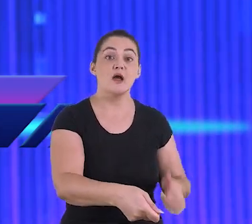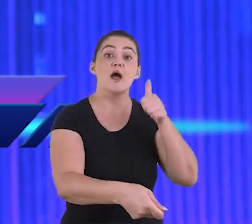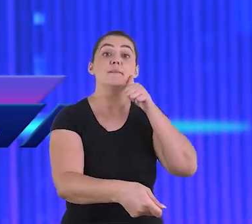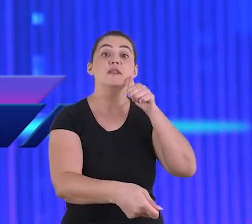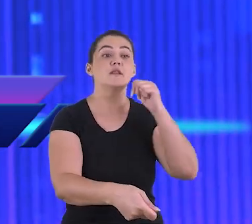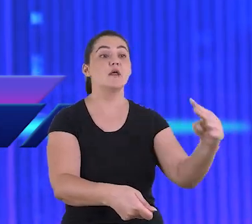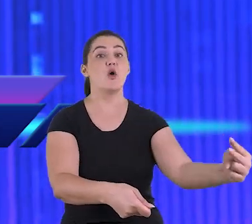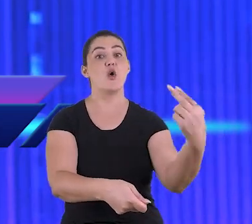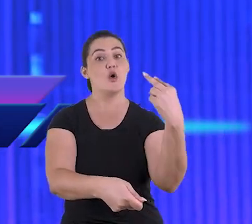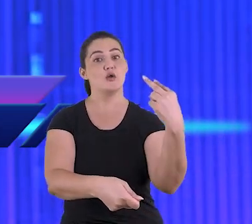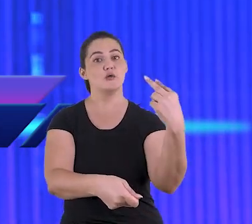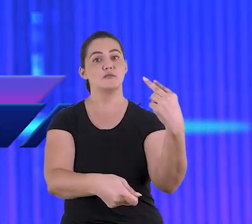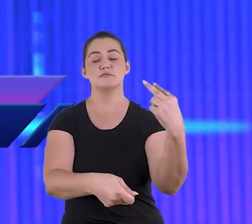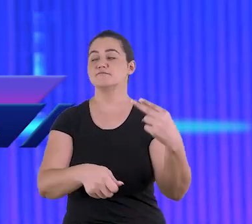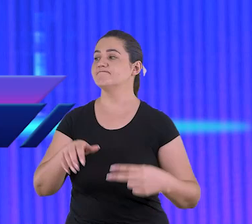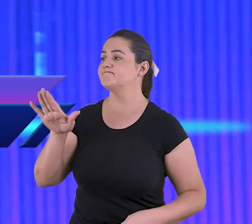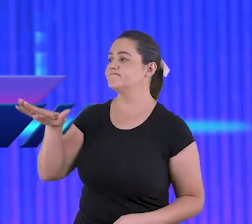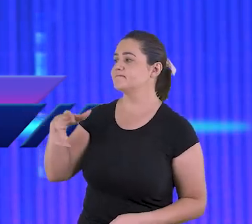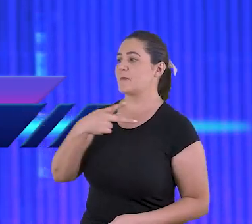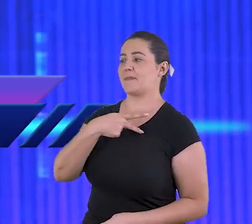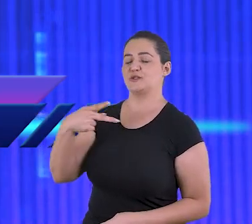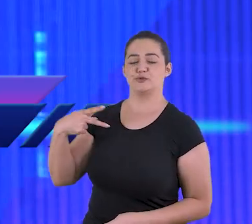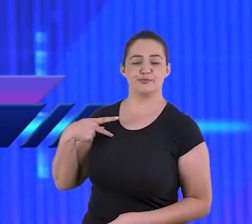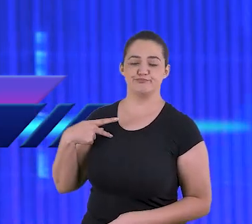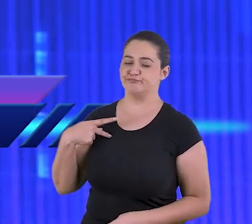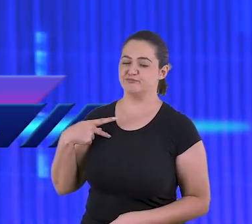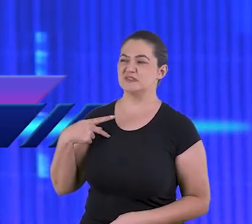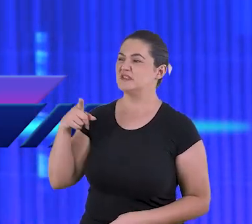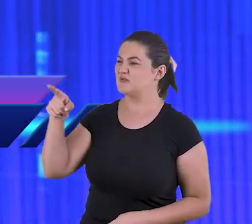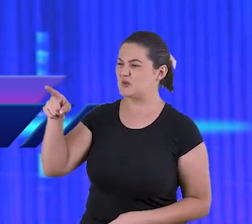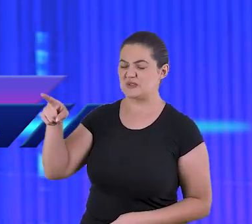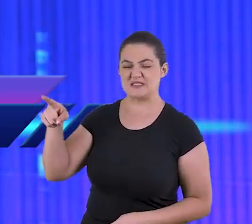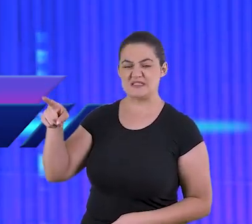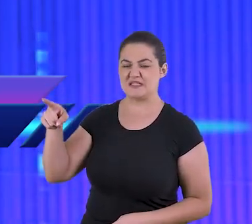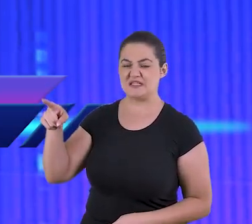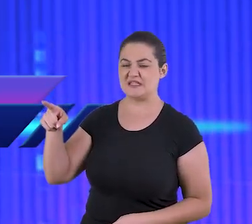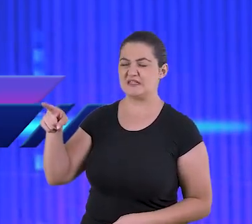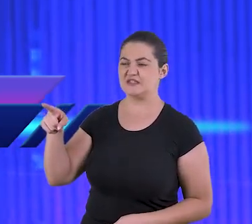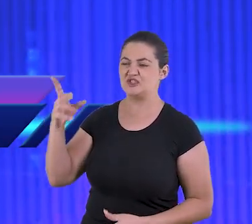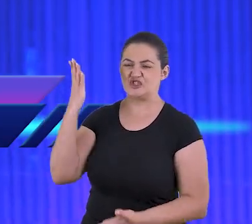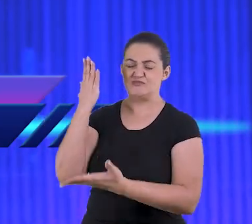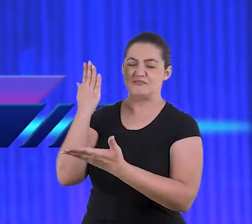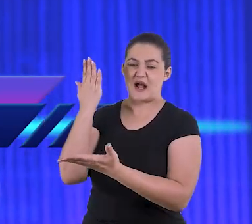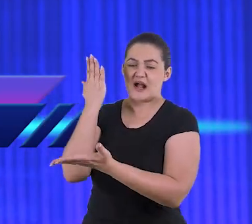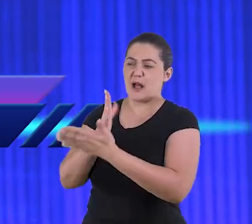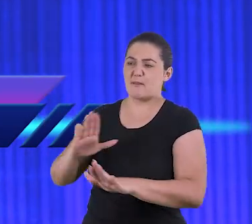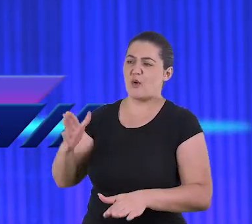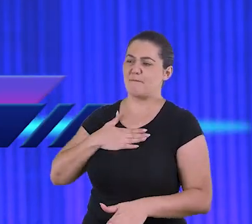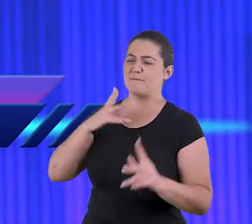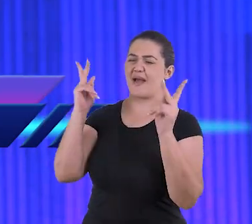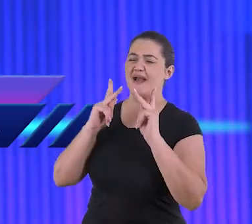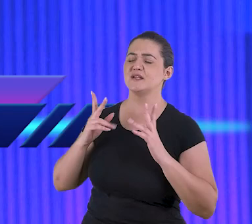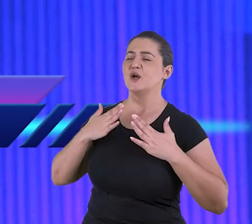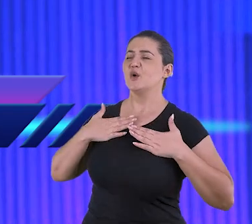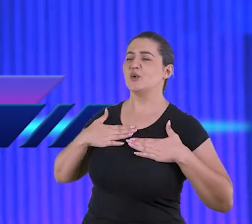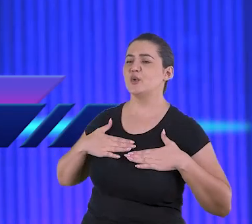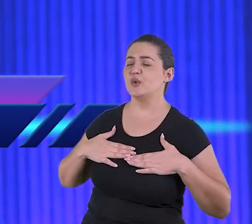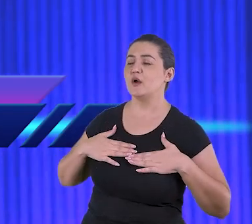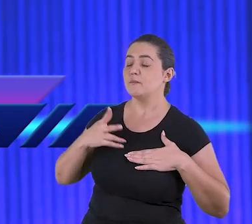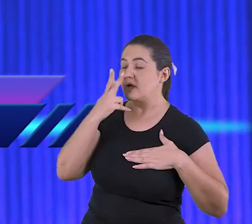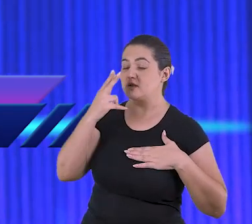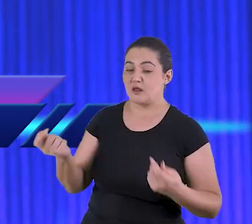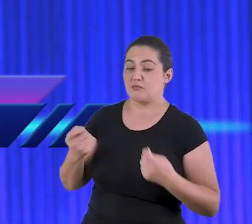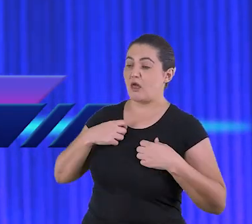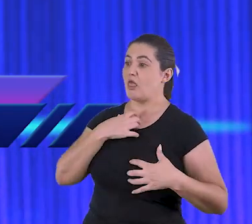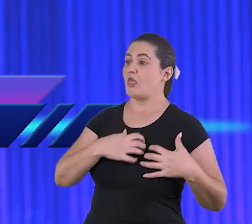ela, olhando para mim bem sério, falou assim: pastor, o senhor acabou com a minha paz. E eu tomei um